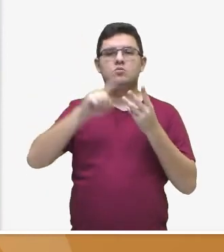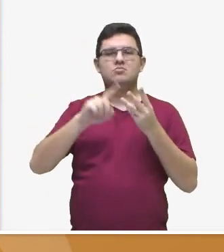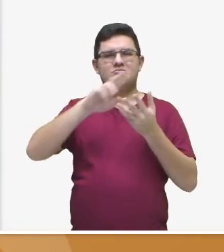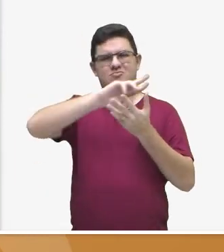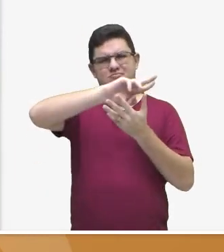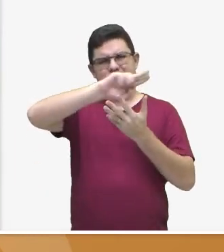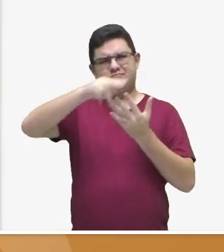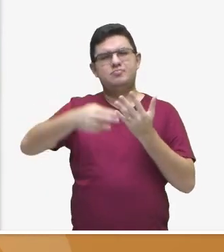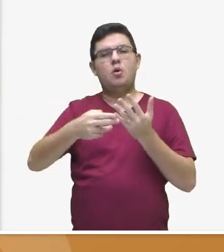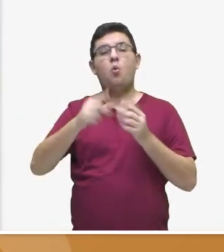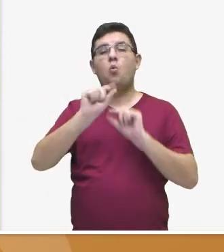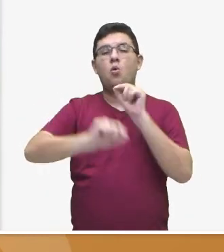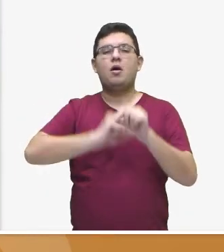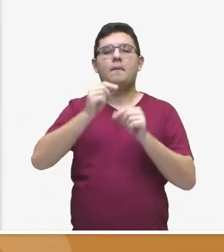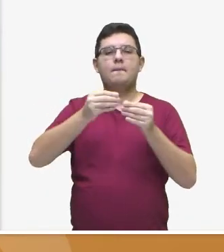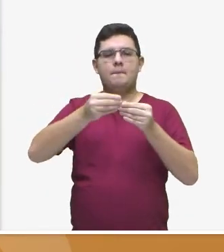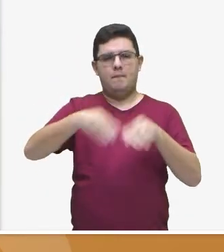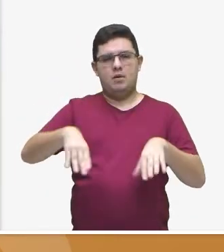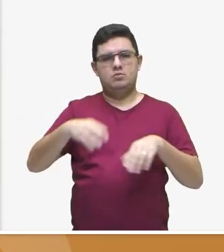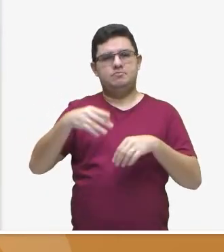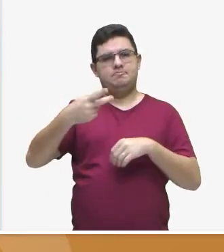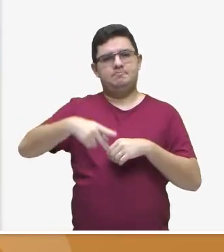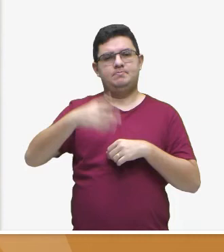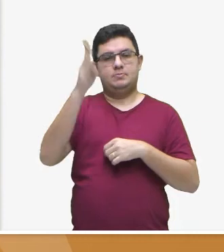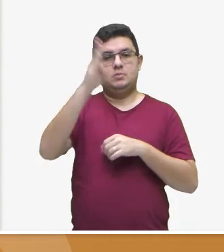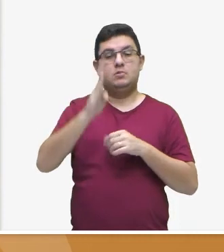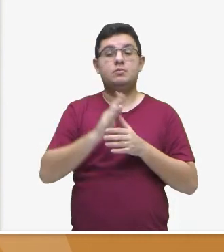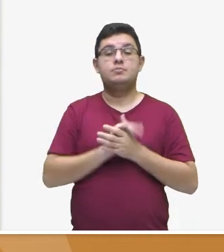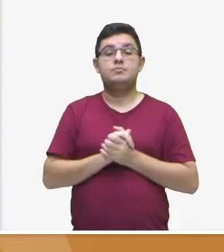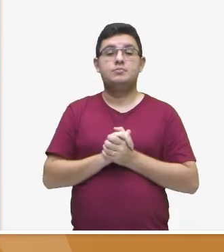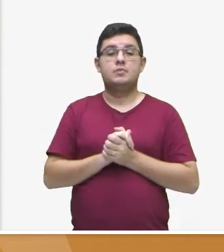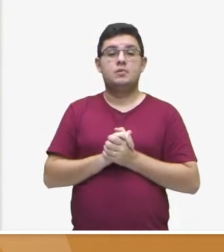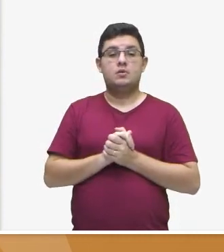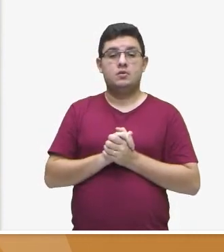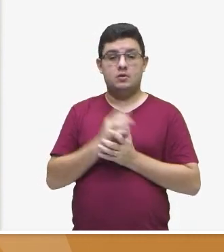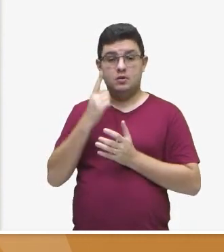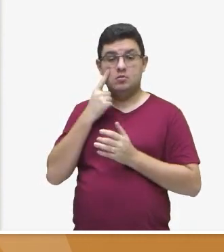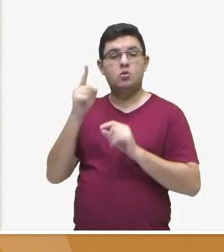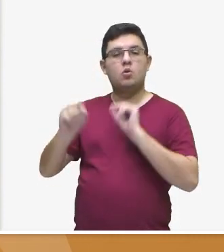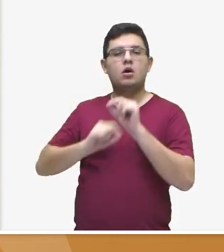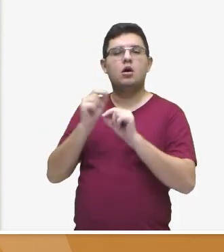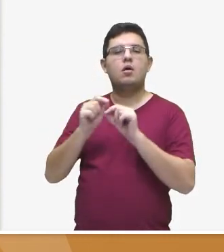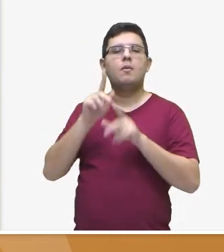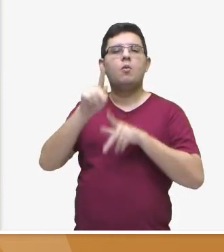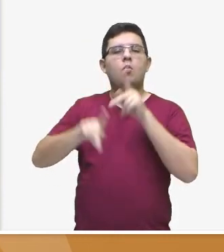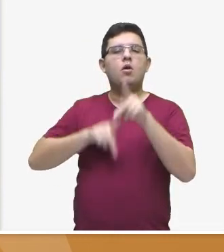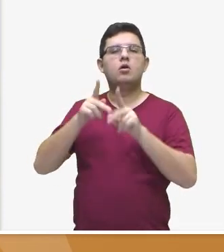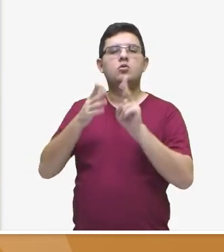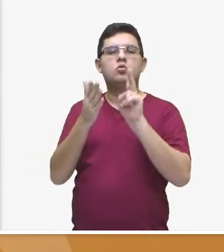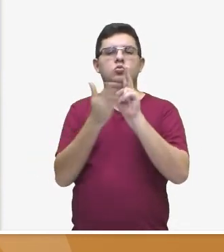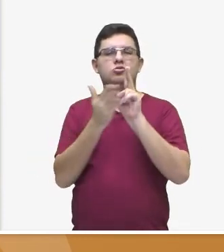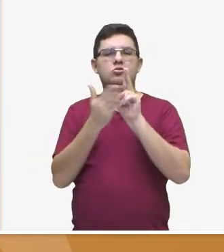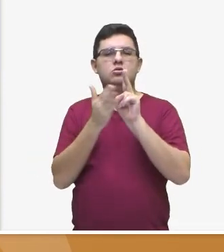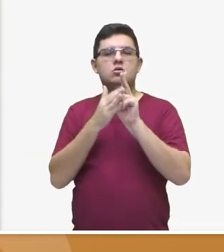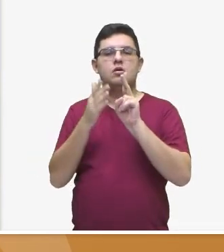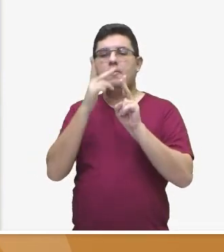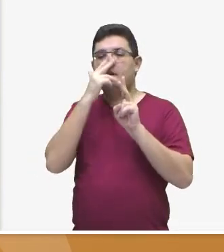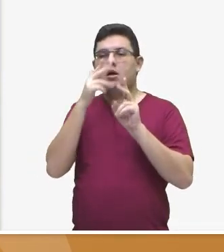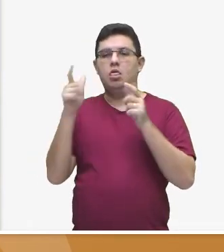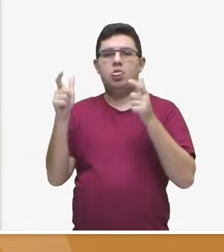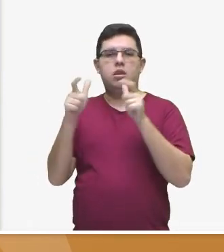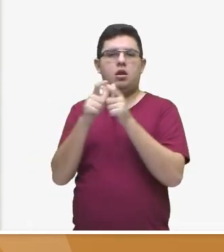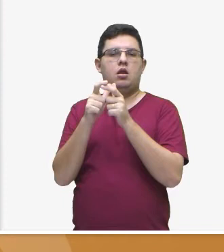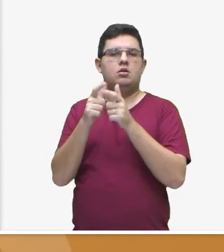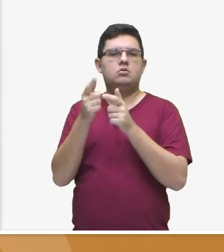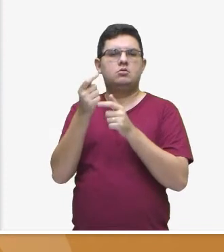sentidos, porque nós tivemos a população indígena do Brasil praticamente extinta. Porque você